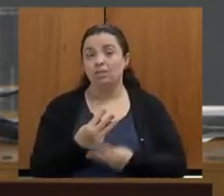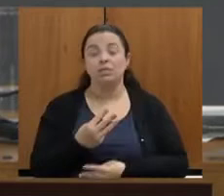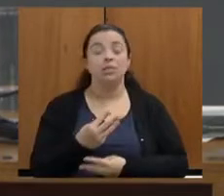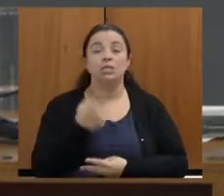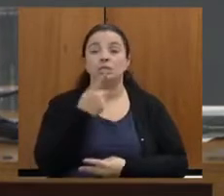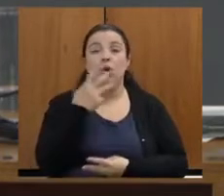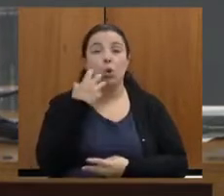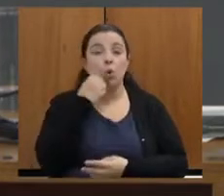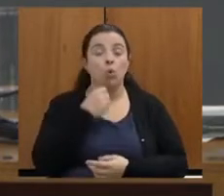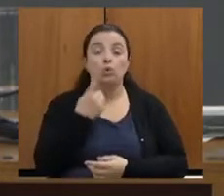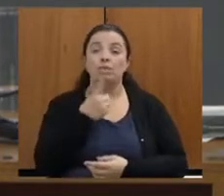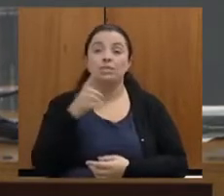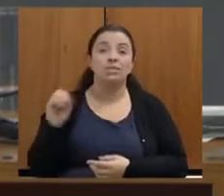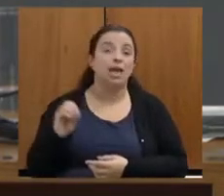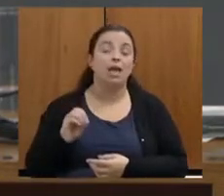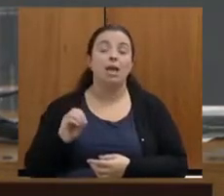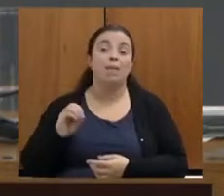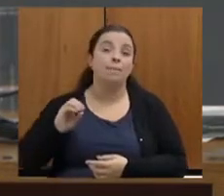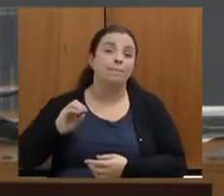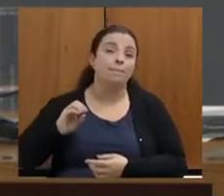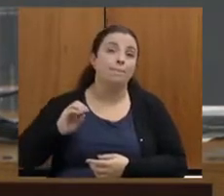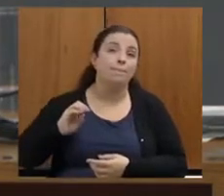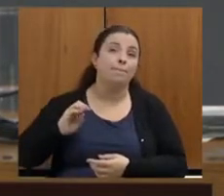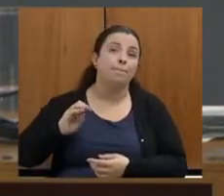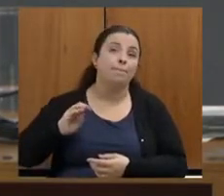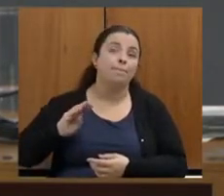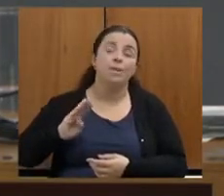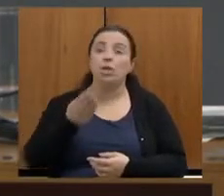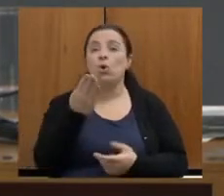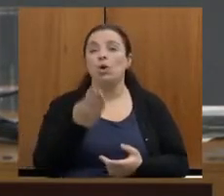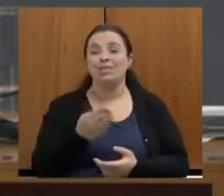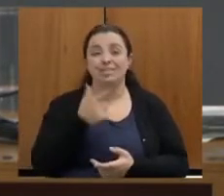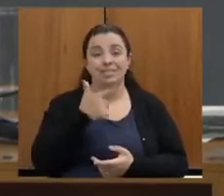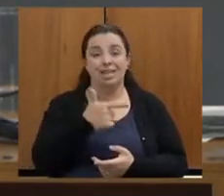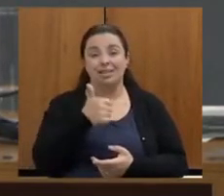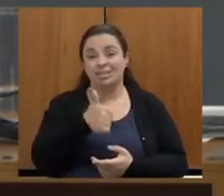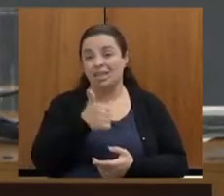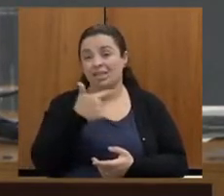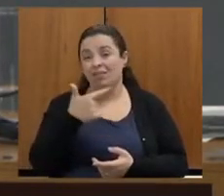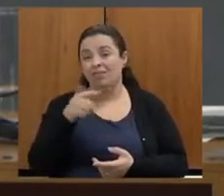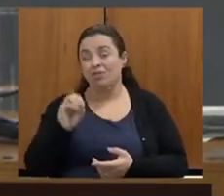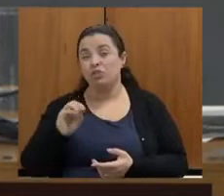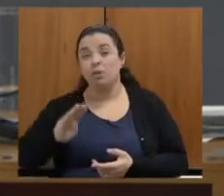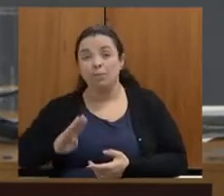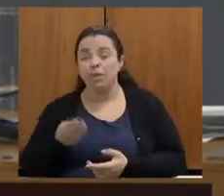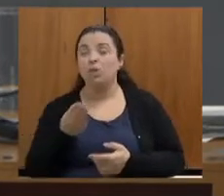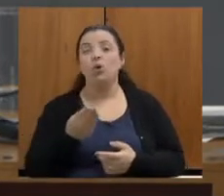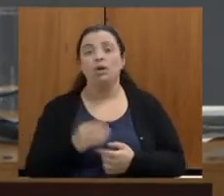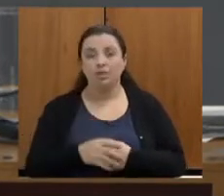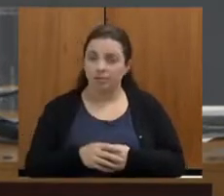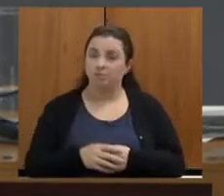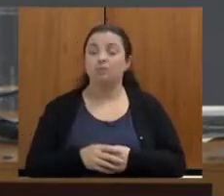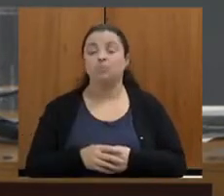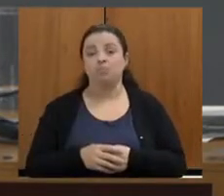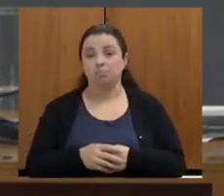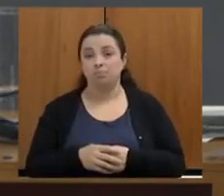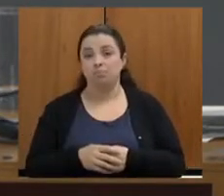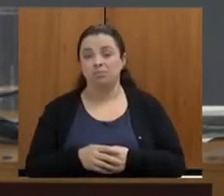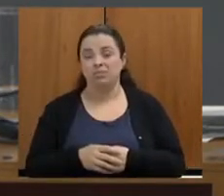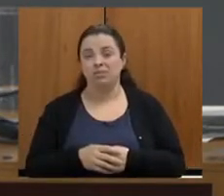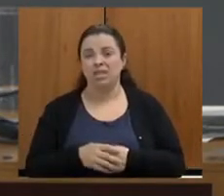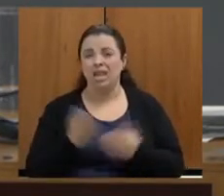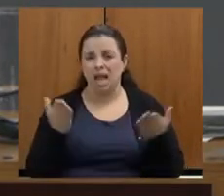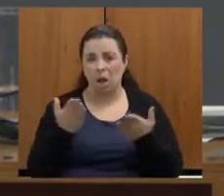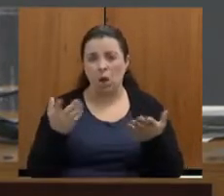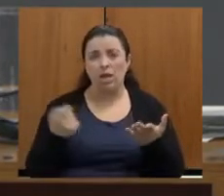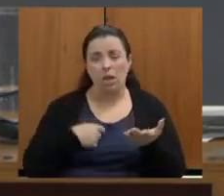passaram de 120 milhões tá me corrigindo ali o ano passado o Joseli para fazer um